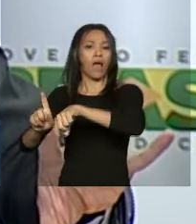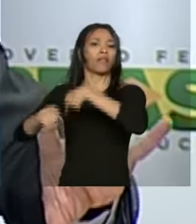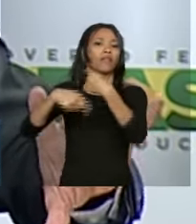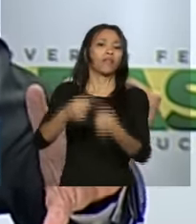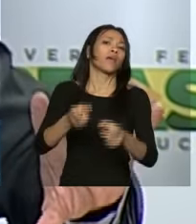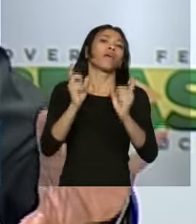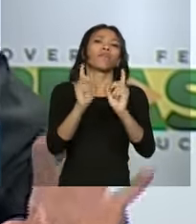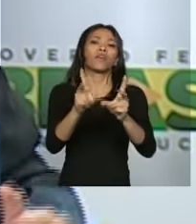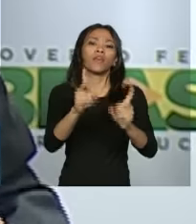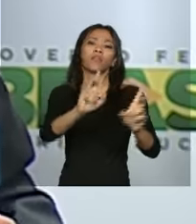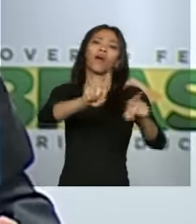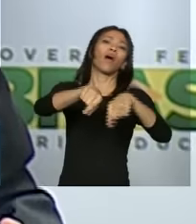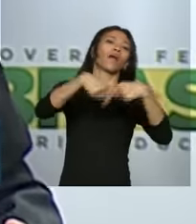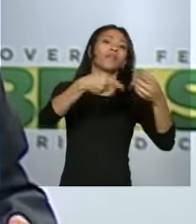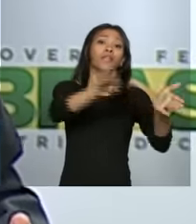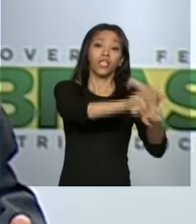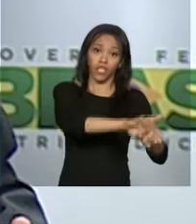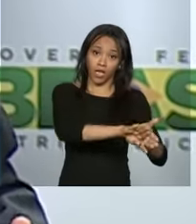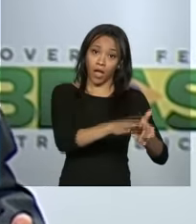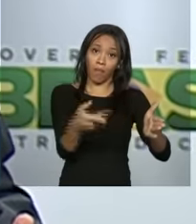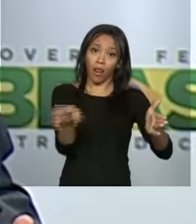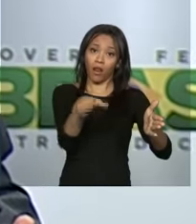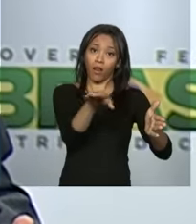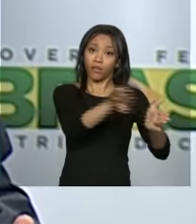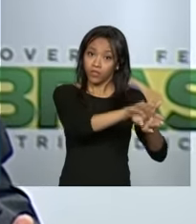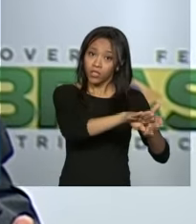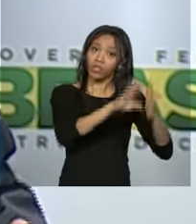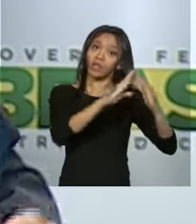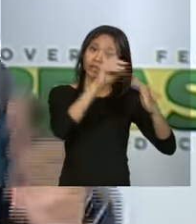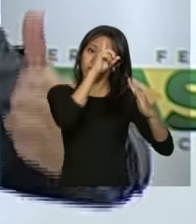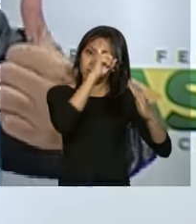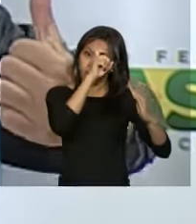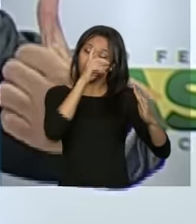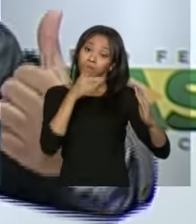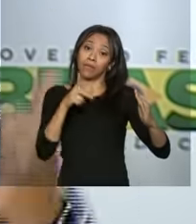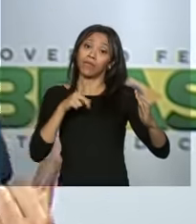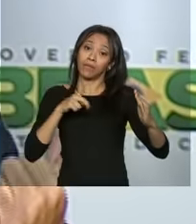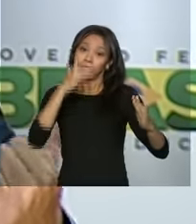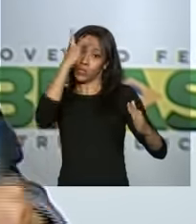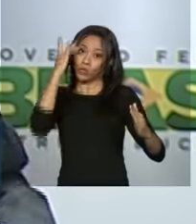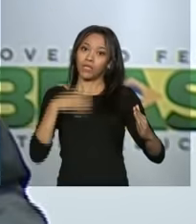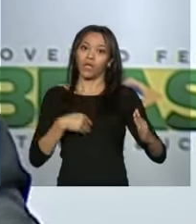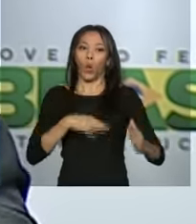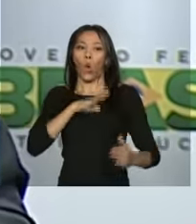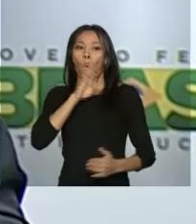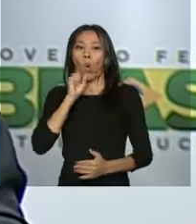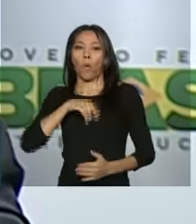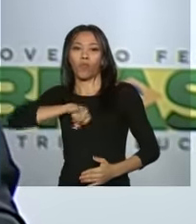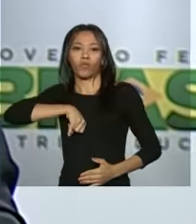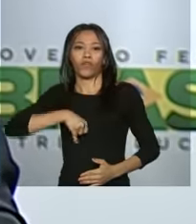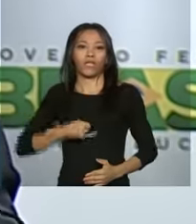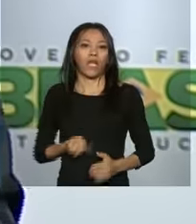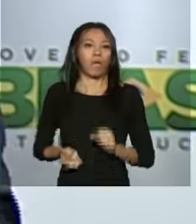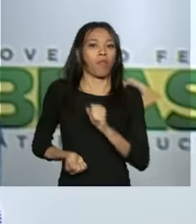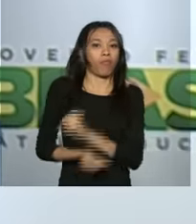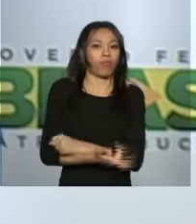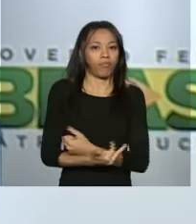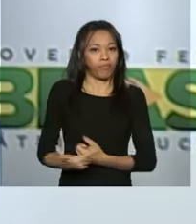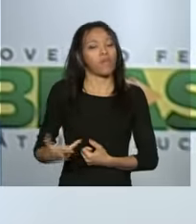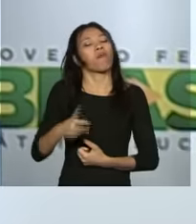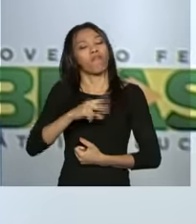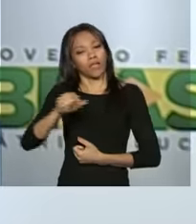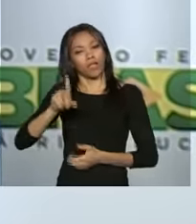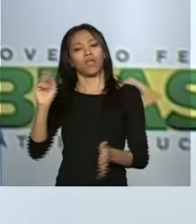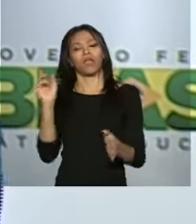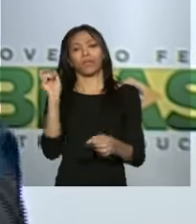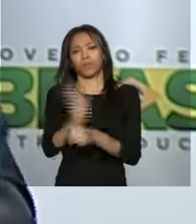assim haverão aqueles que tentarão levar vantagens ilícitas portanto haverá o trabalho da Polícia Federal haverá a criminalização e o